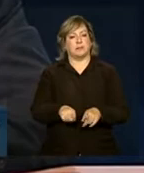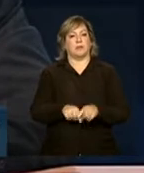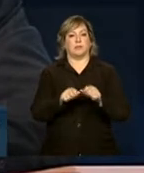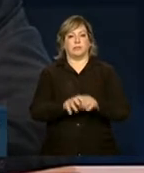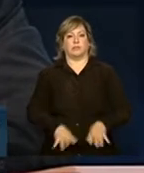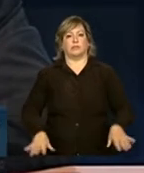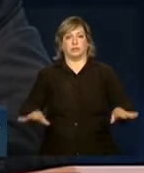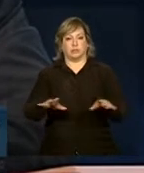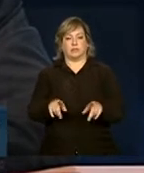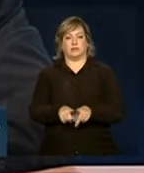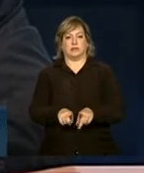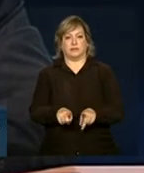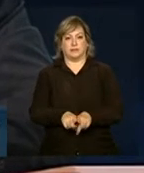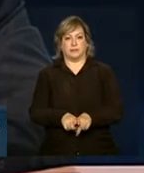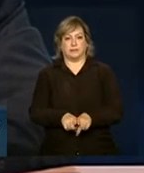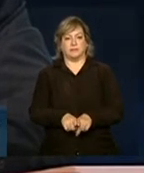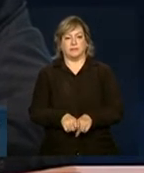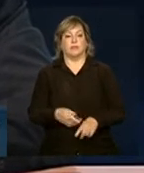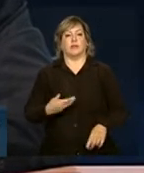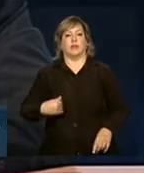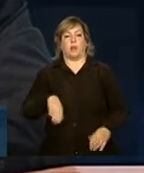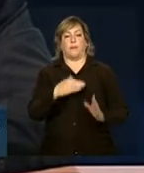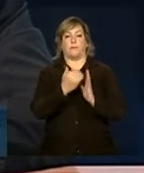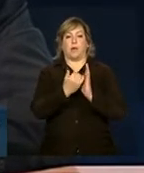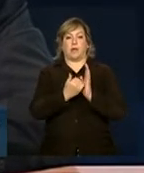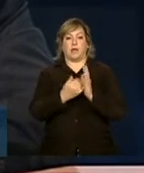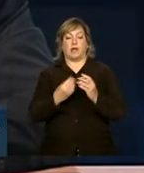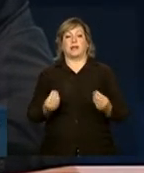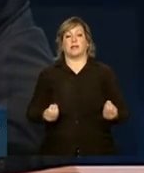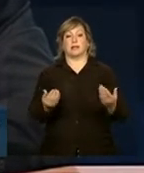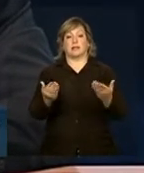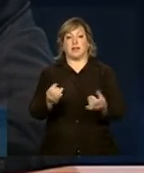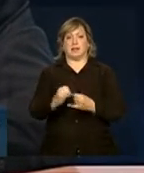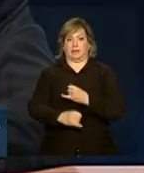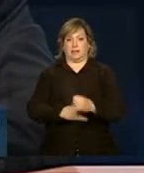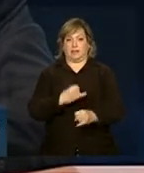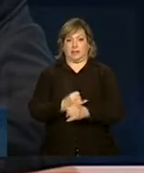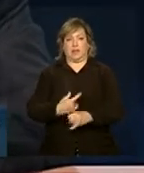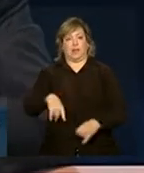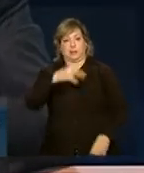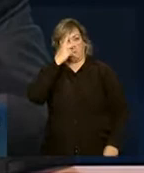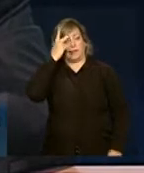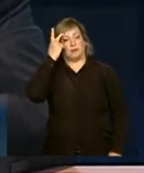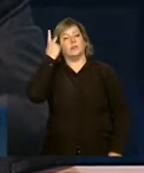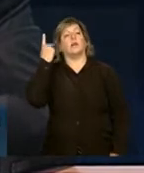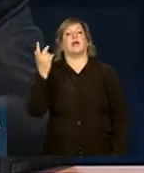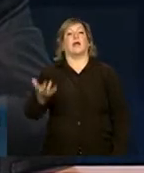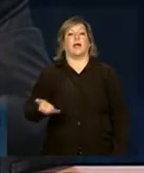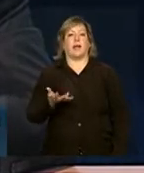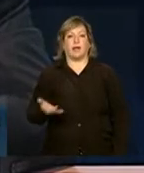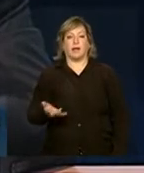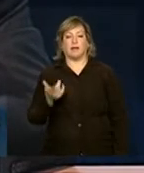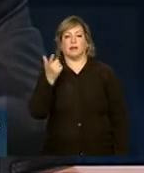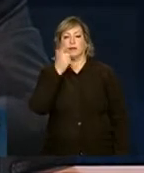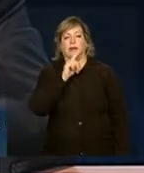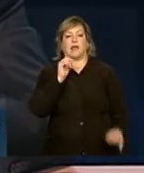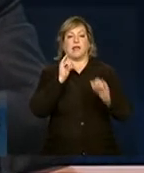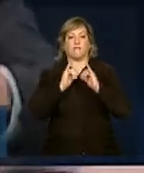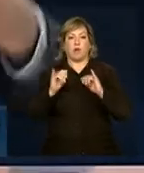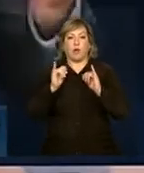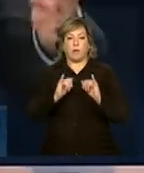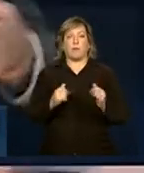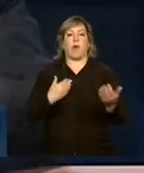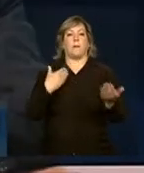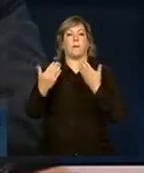fazer o os Nossos programas para levar internet as pessoas querem ter acesso à informação